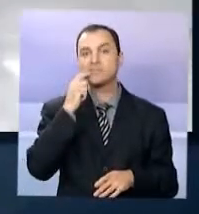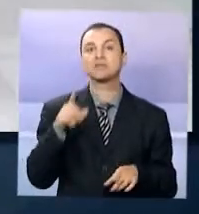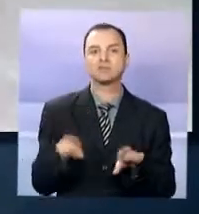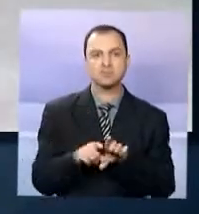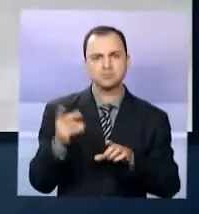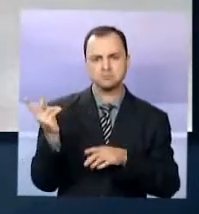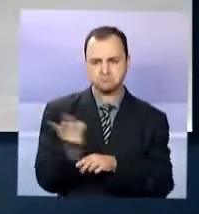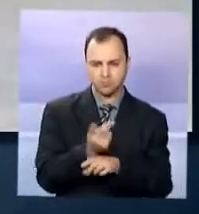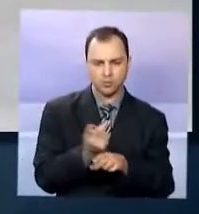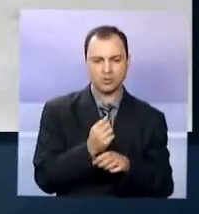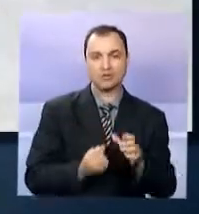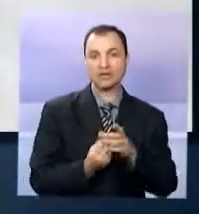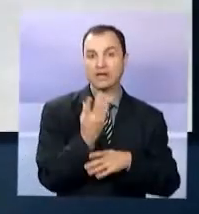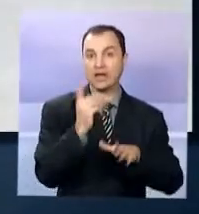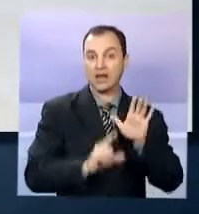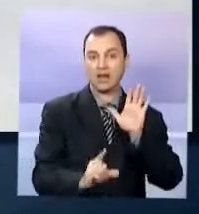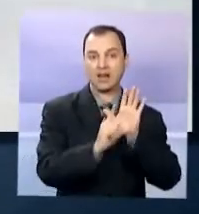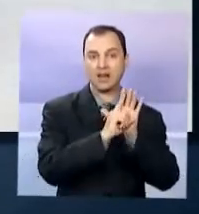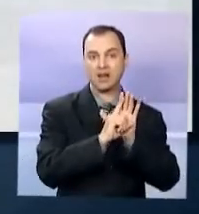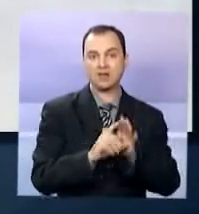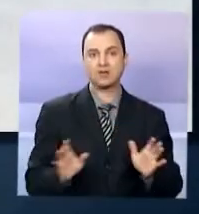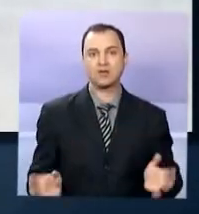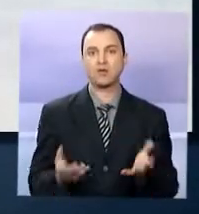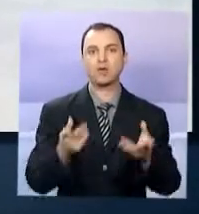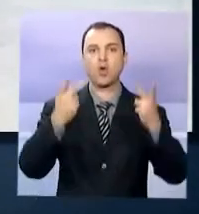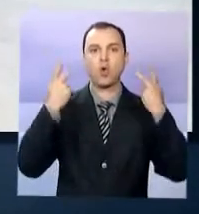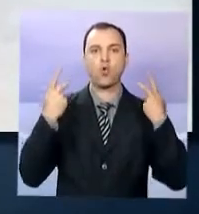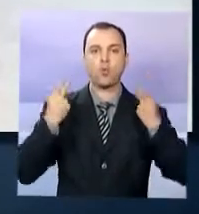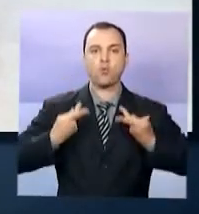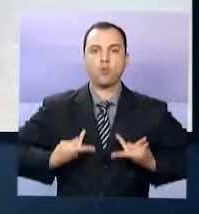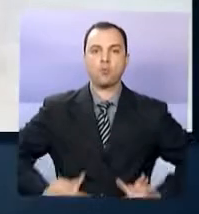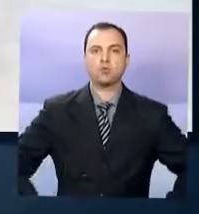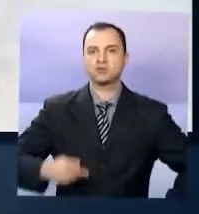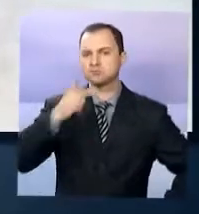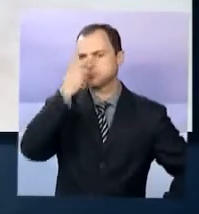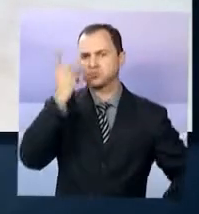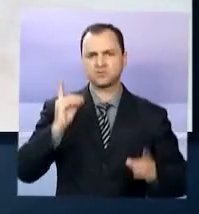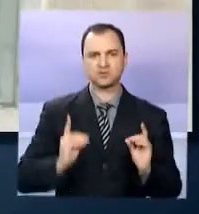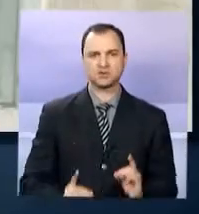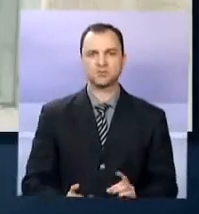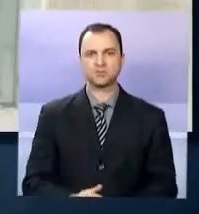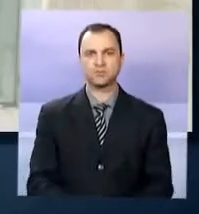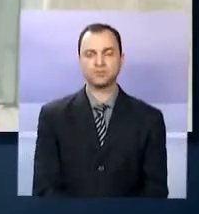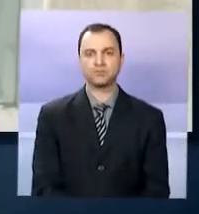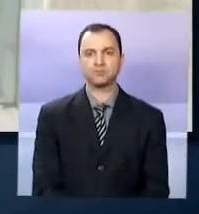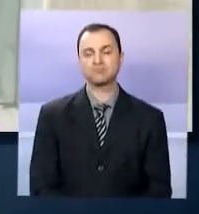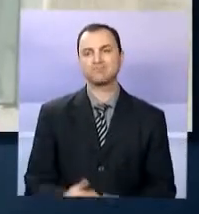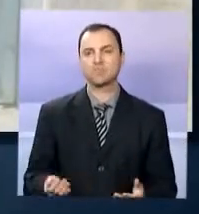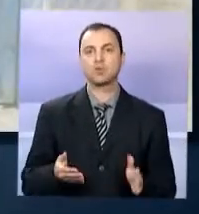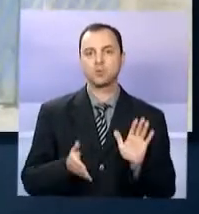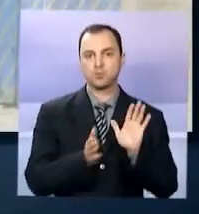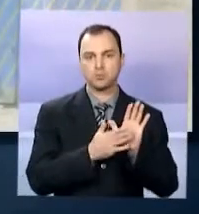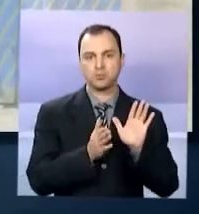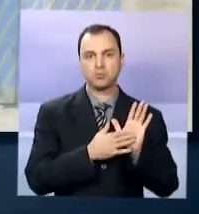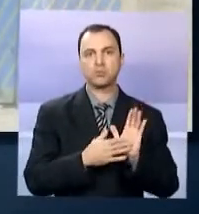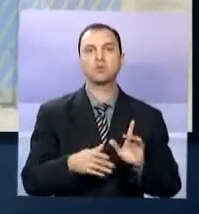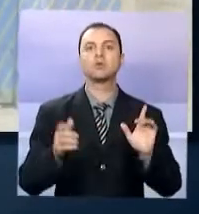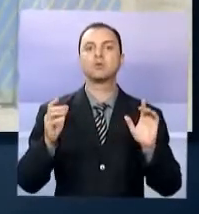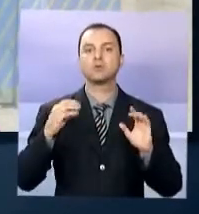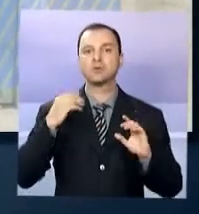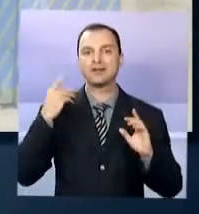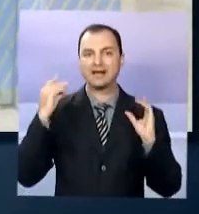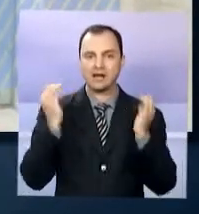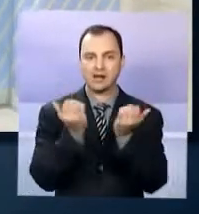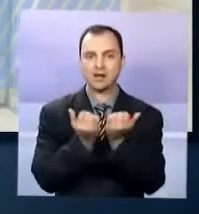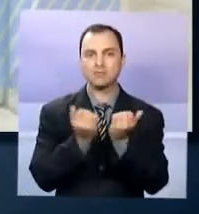procura fazer leis que promovam a humanização de quem é deficiente em e na Câmara de